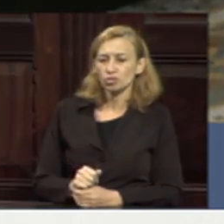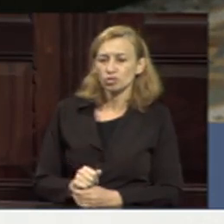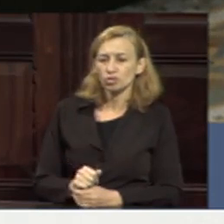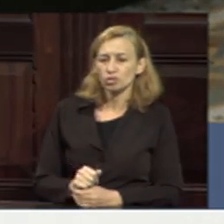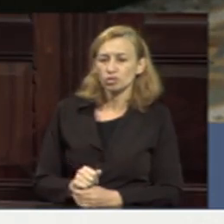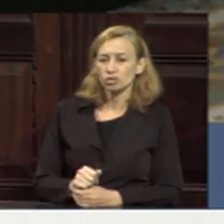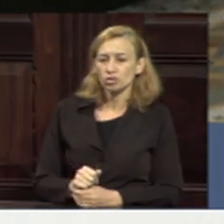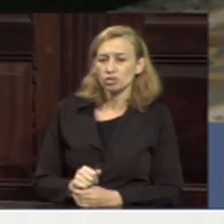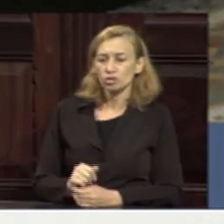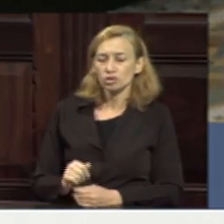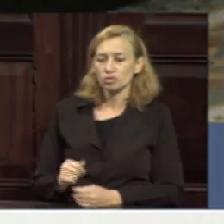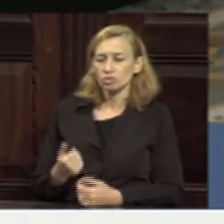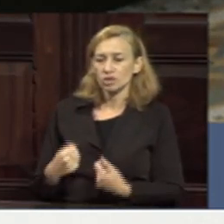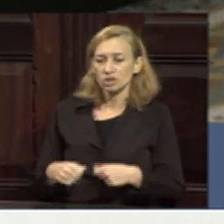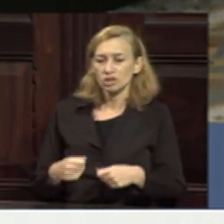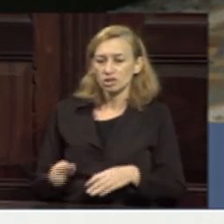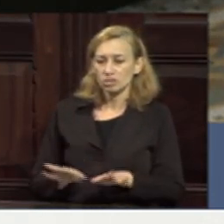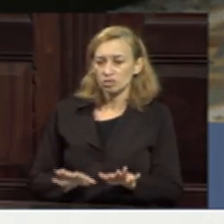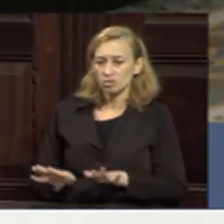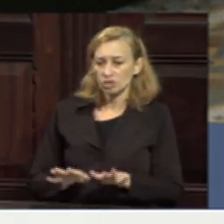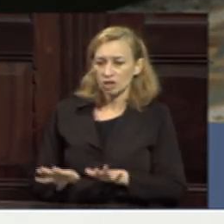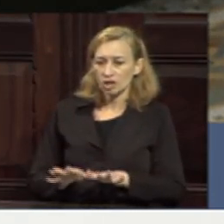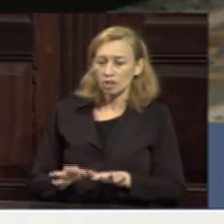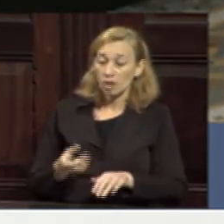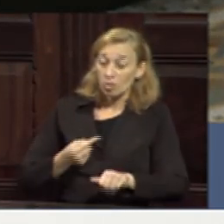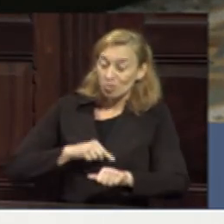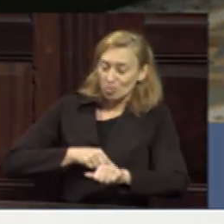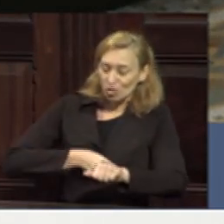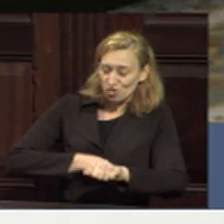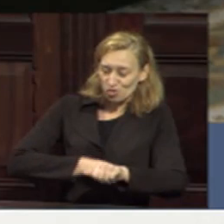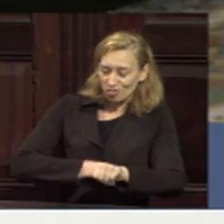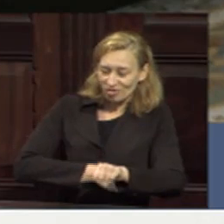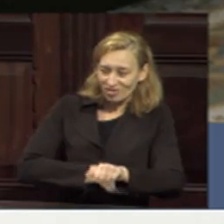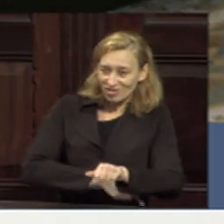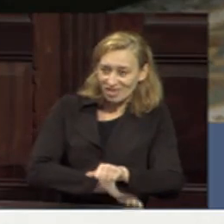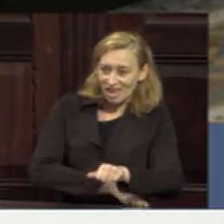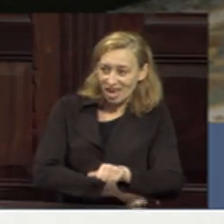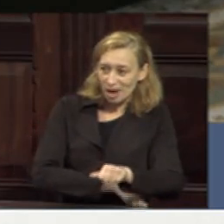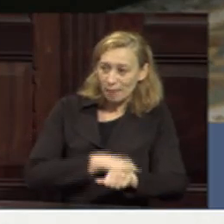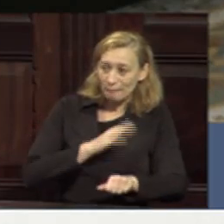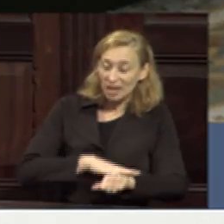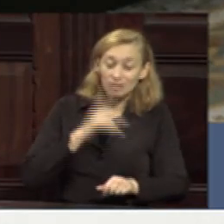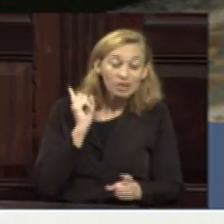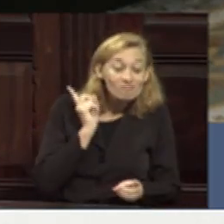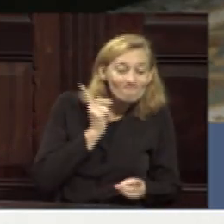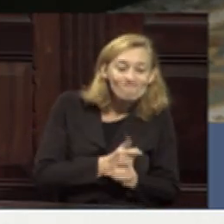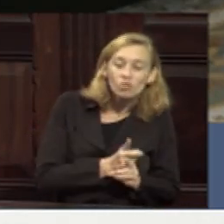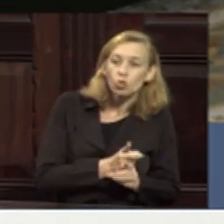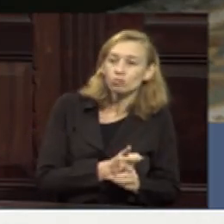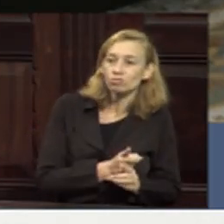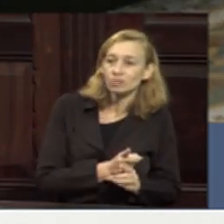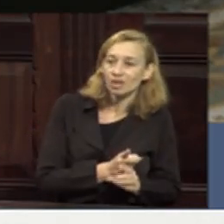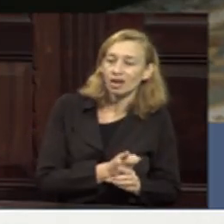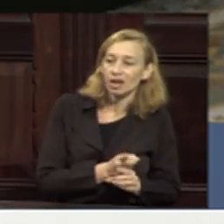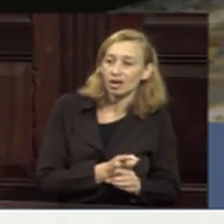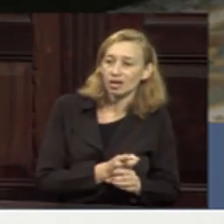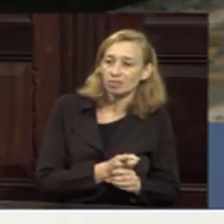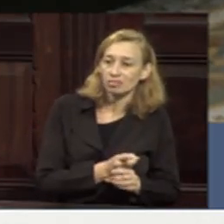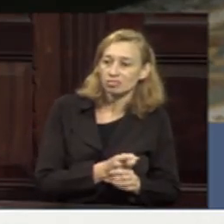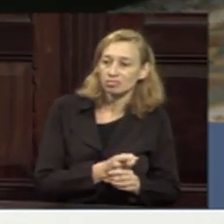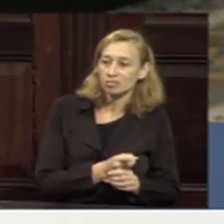mobilizado no sentido de aprofundar a investigação para encontrar os